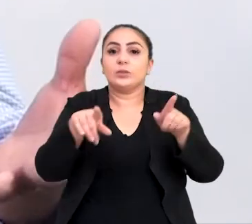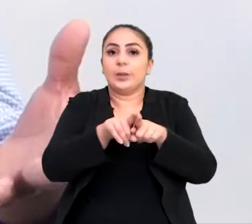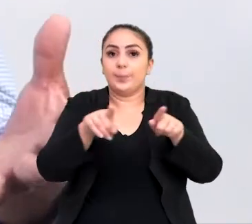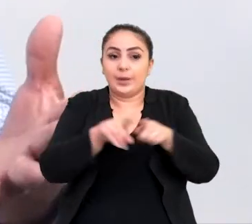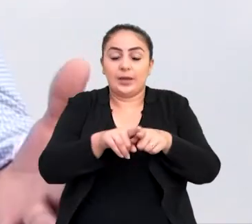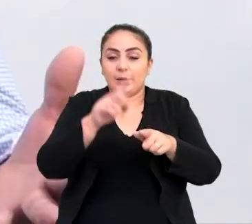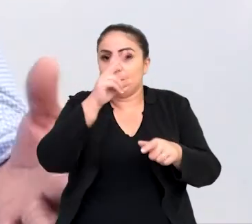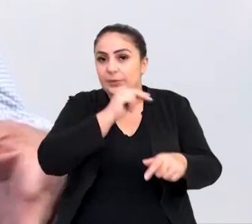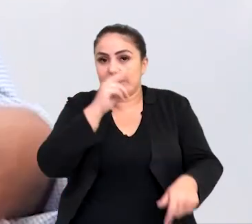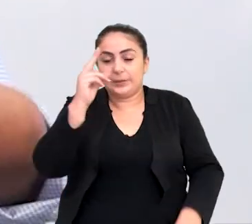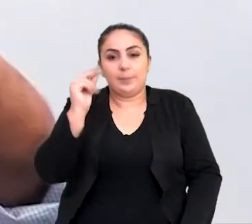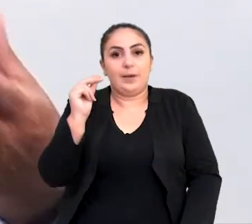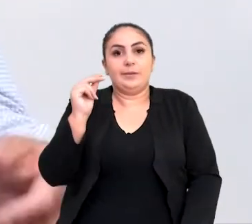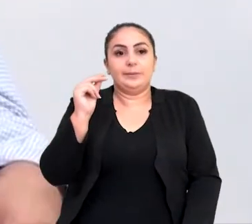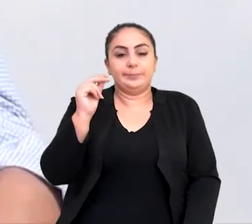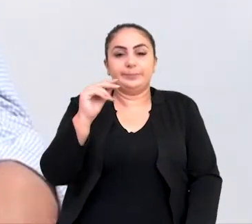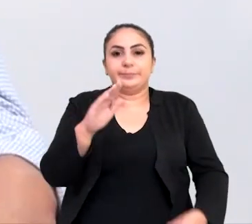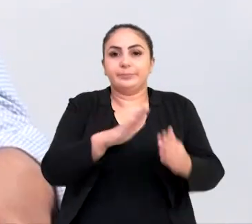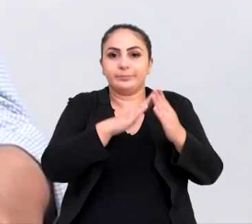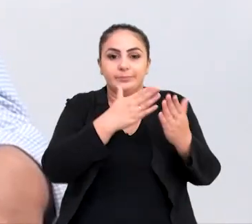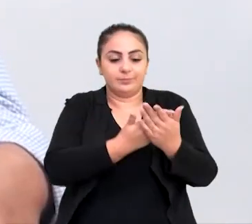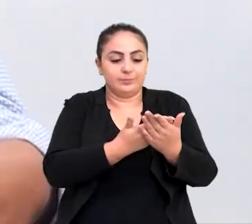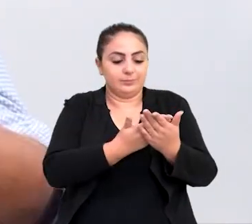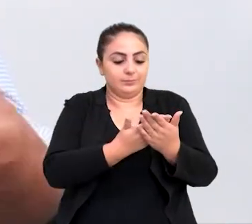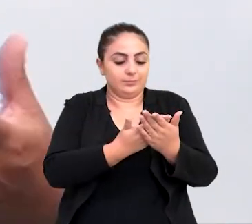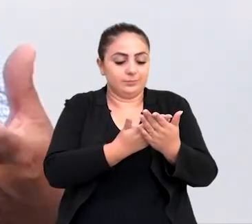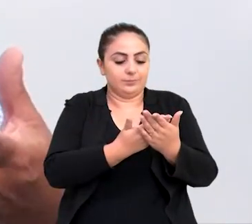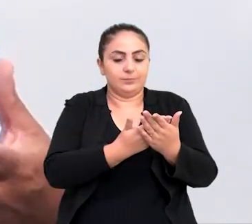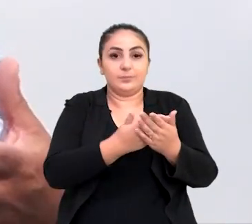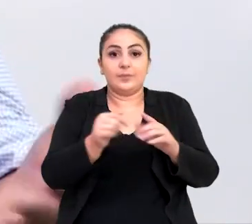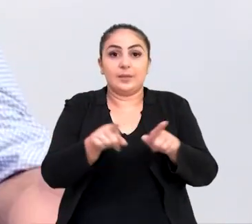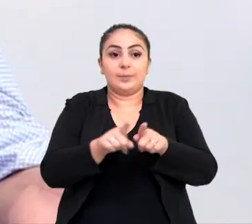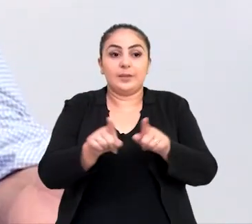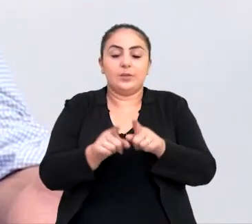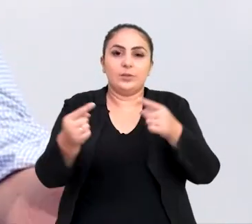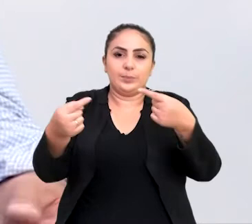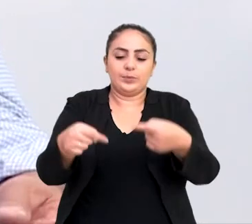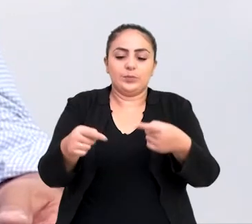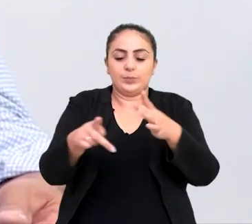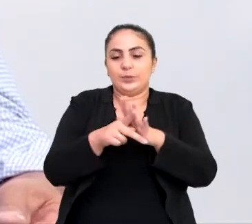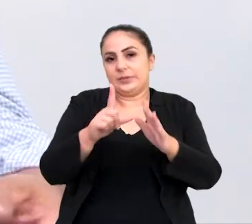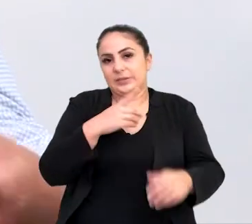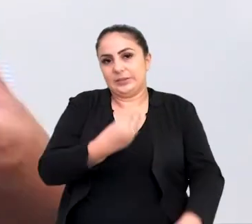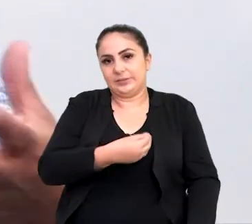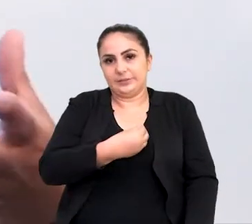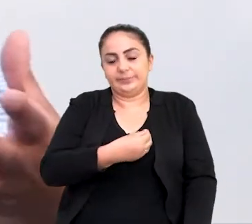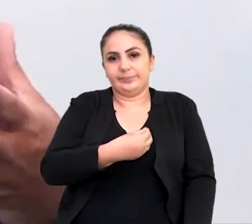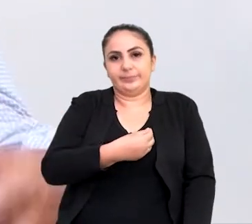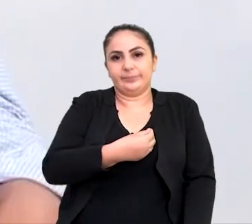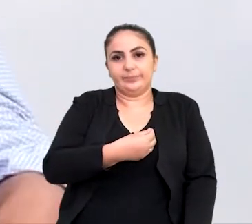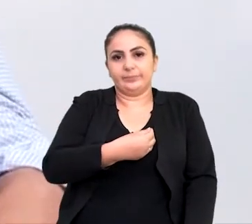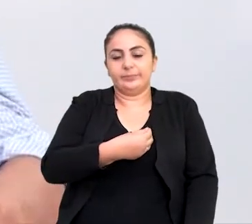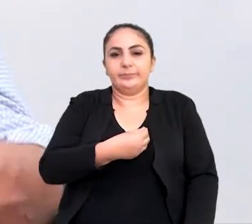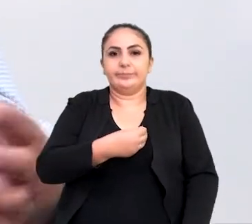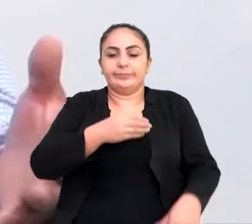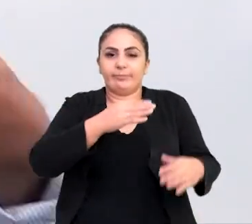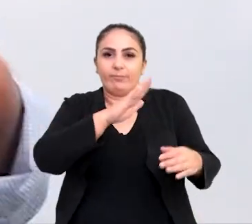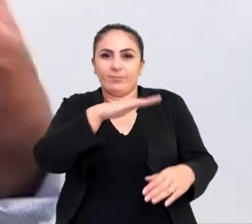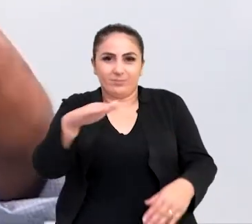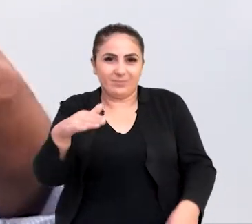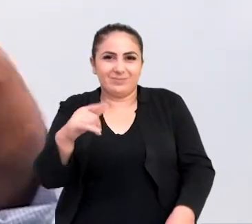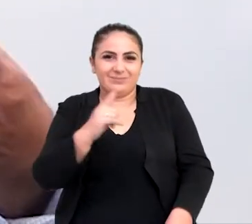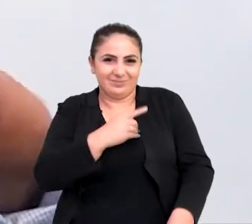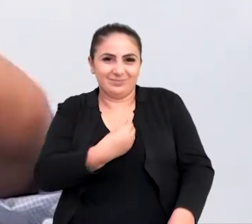os teatros municipais, nas escolas, aqueles campeonatos que existiam dos alunos,